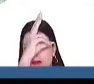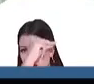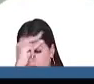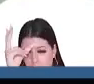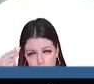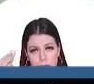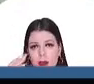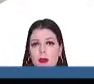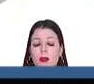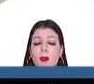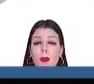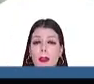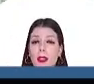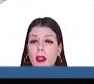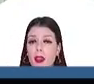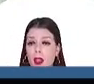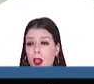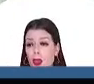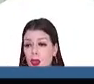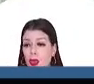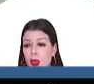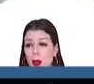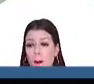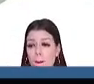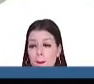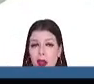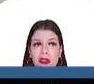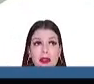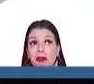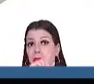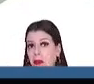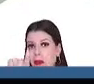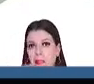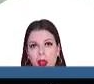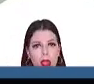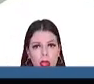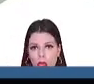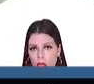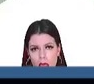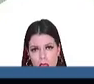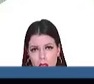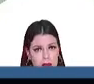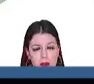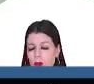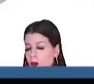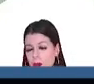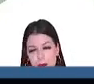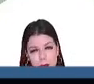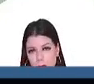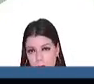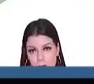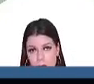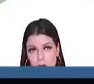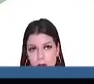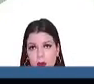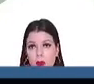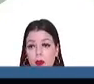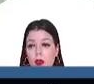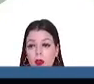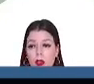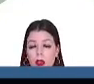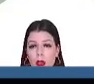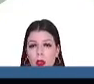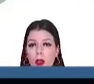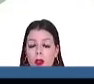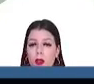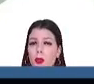municipais. A gente não pretende suspender a aula no dia 20, é muito bom que se coloque, como eu disse no começo, a educação